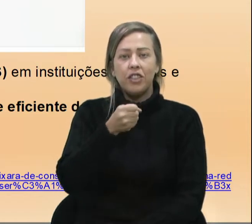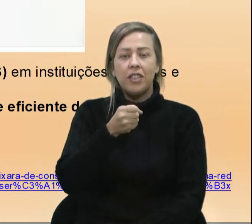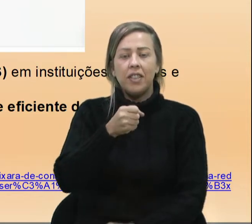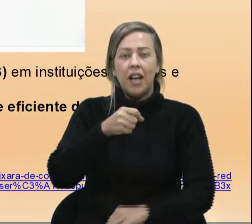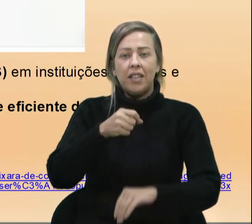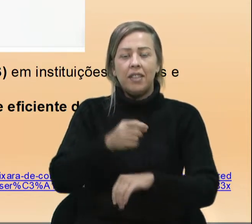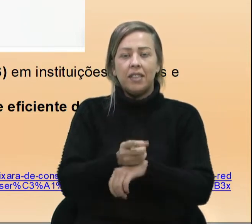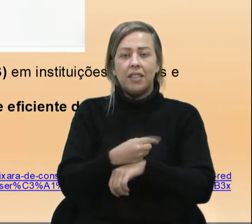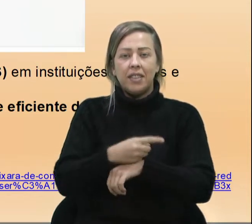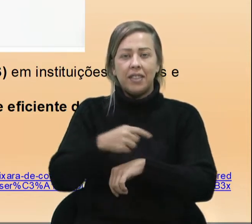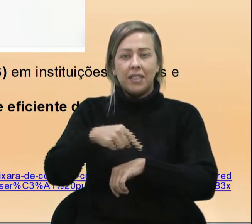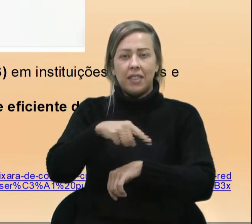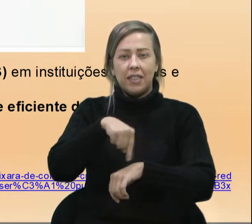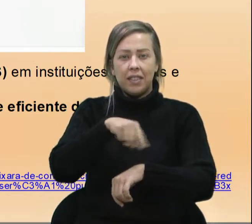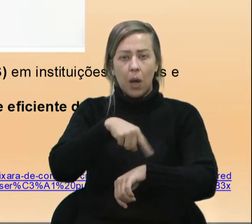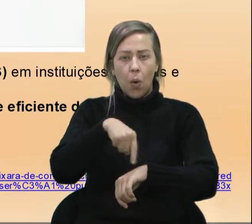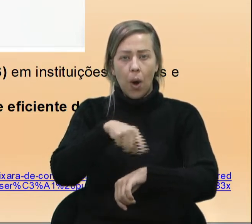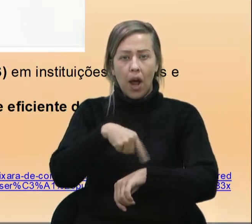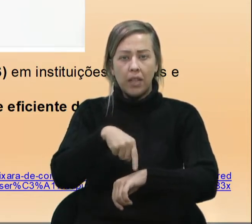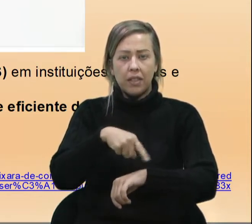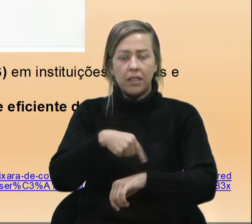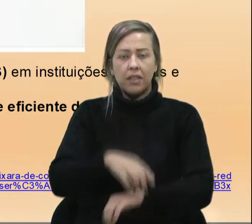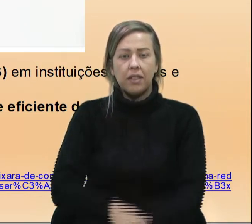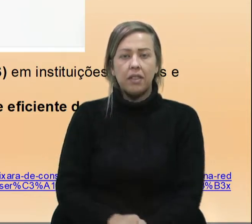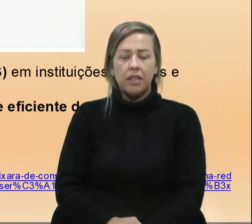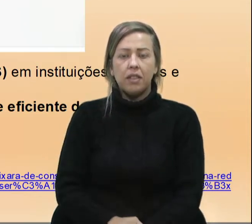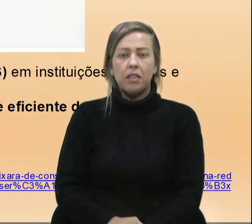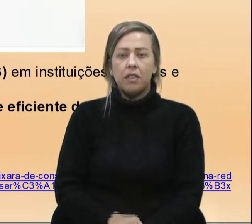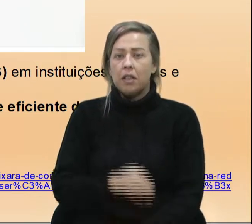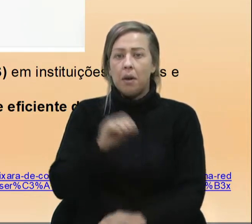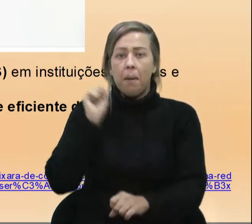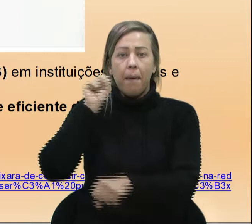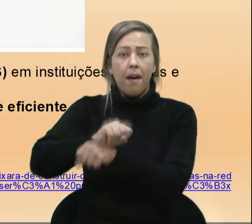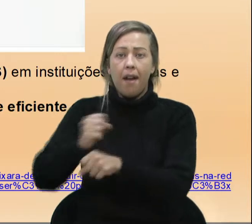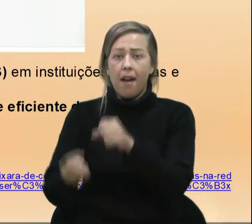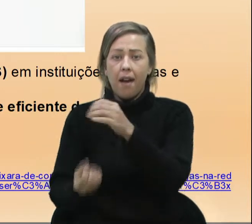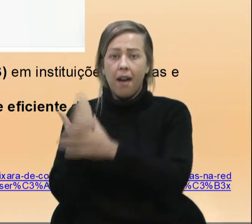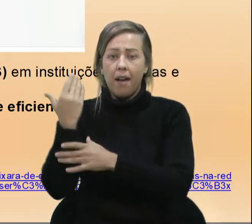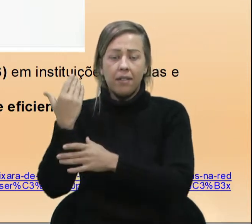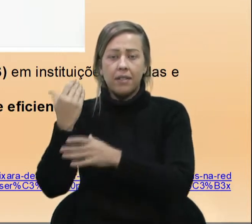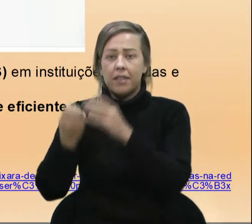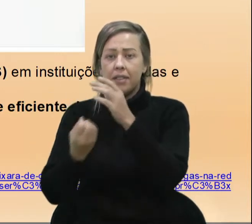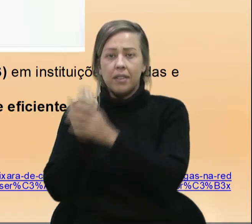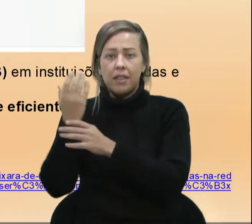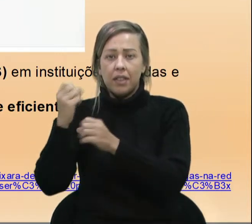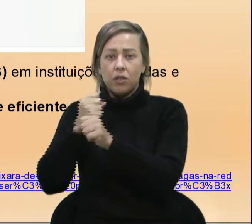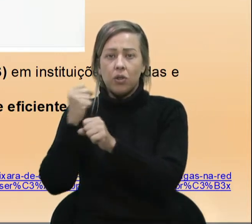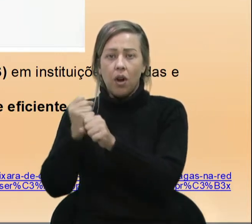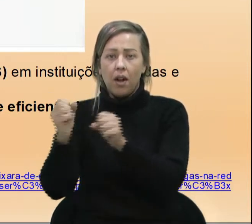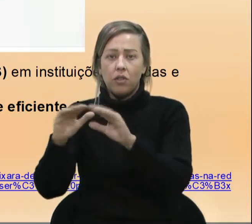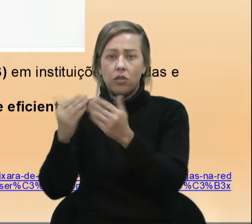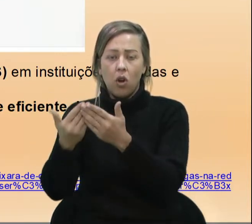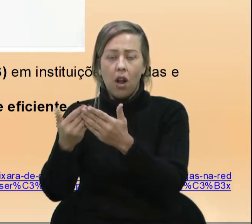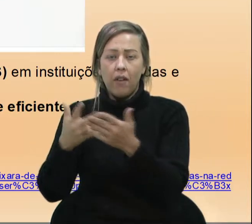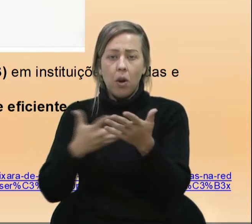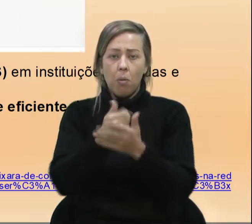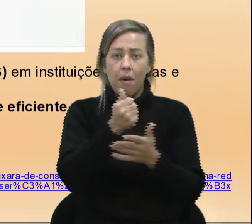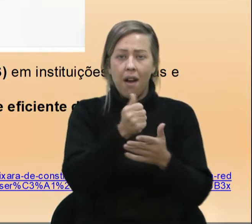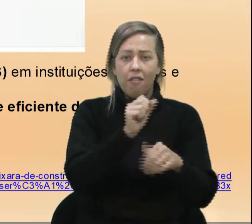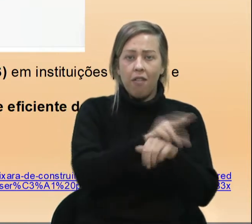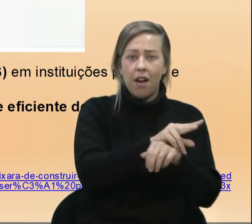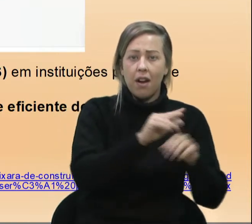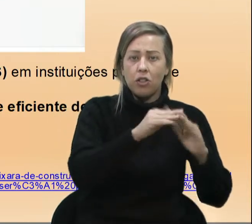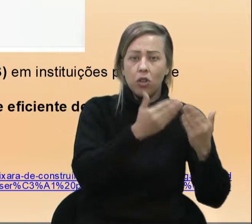atrás agora, Prefeitura de Porto Alegre deixará de construir creches e comprará vagas na rede privada. Chegou-se à